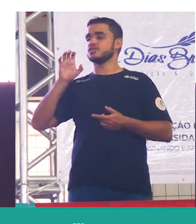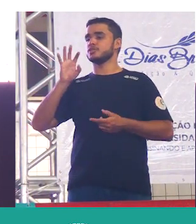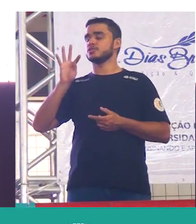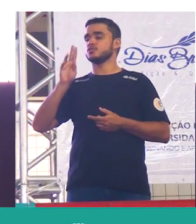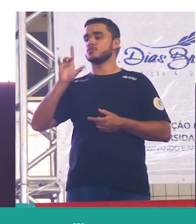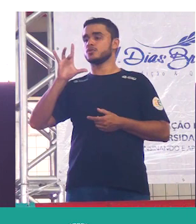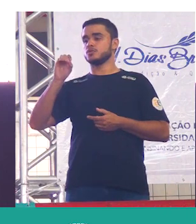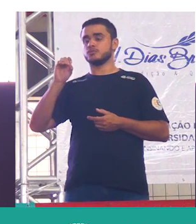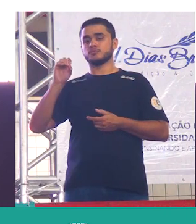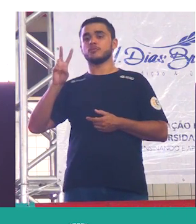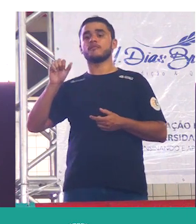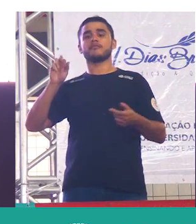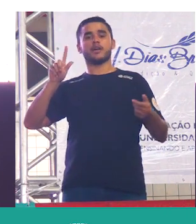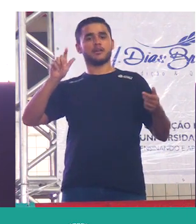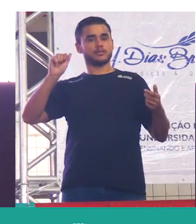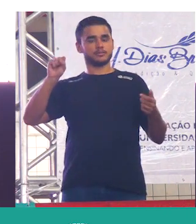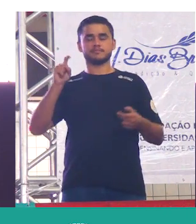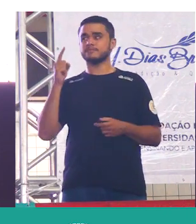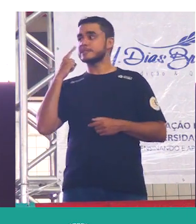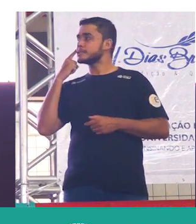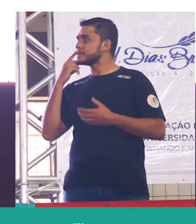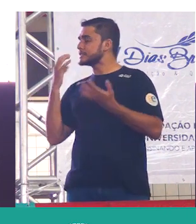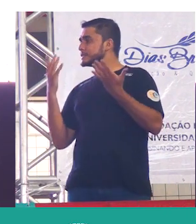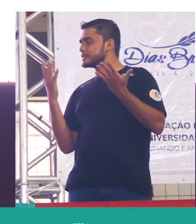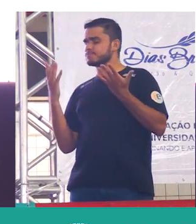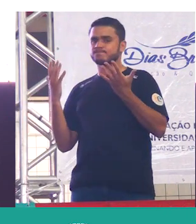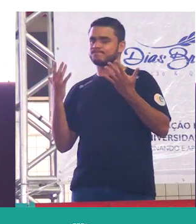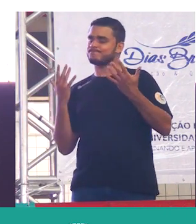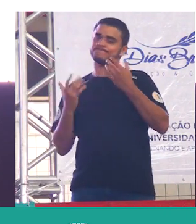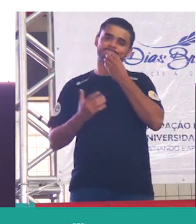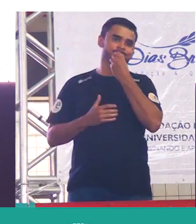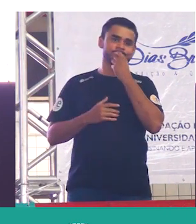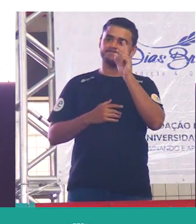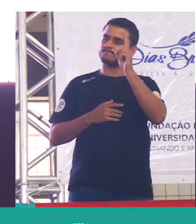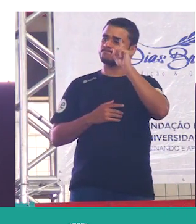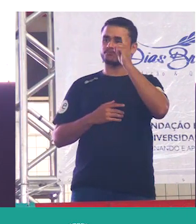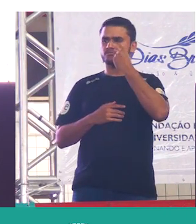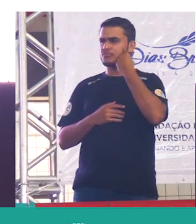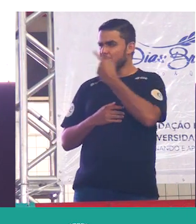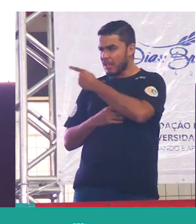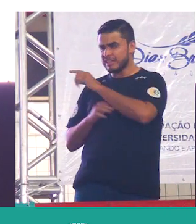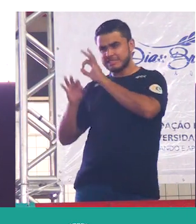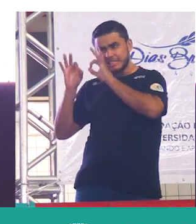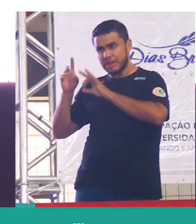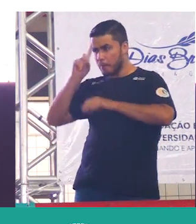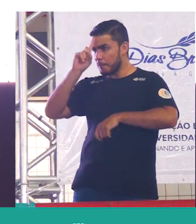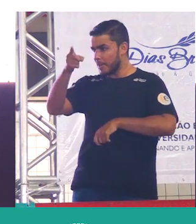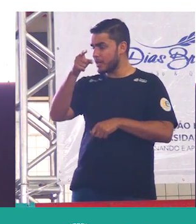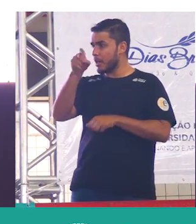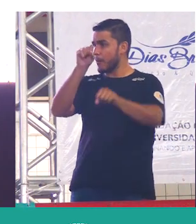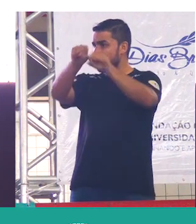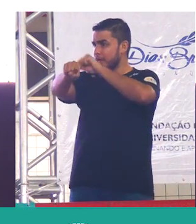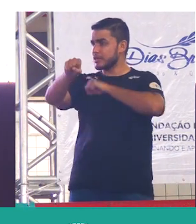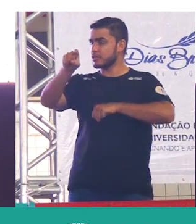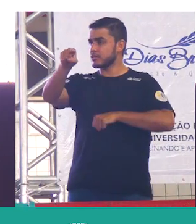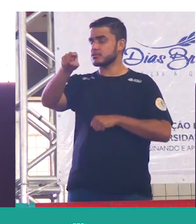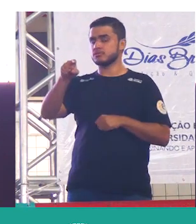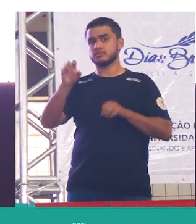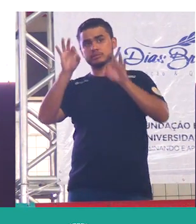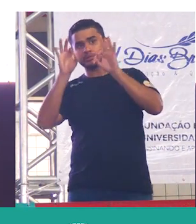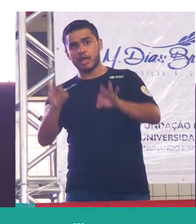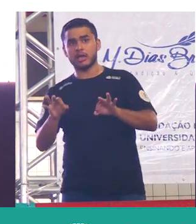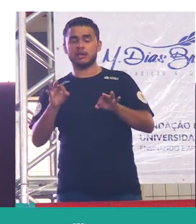muita gente que fosse simpatizante dele se recusasse a suspeitar do Vargas. Foi o Vargas ou não foi